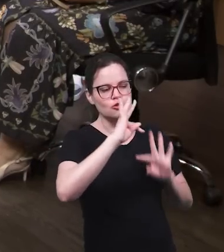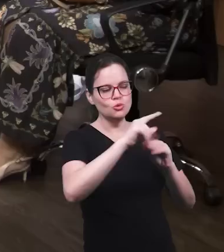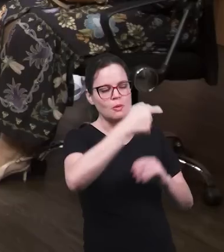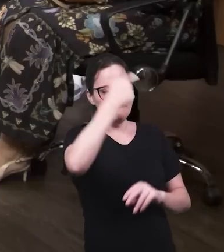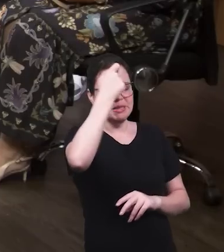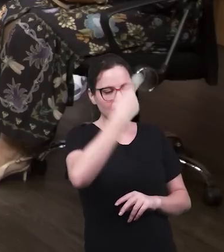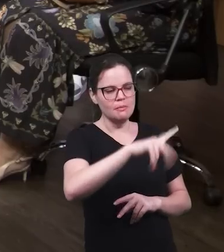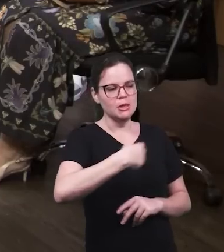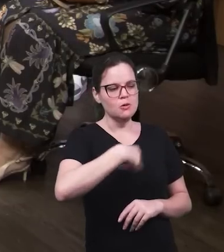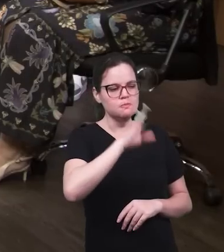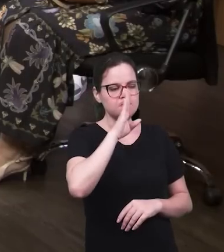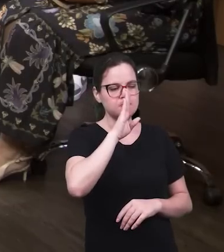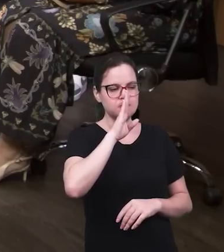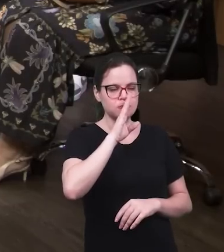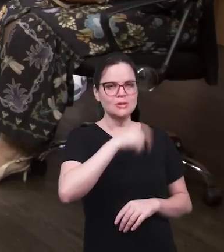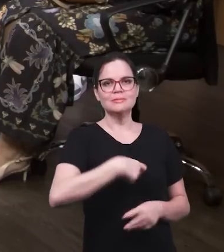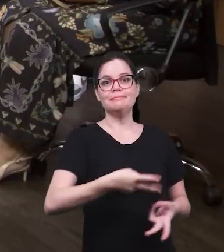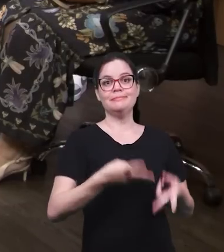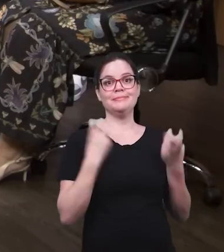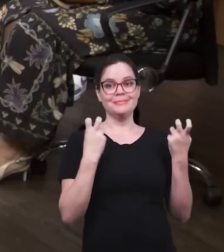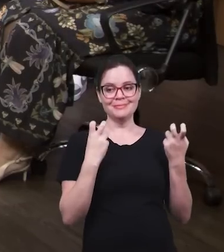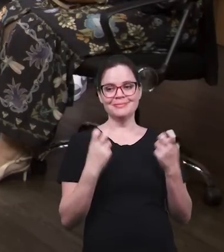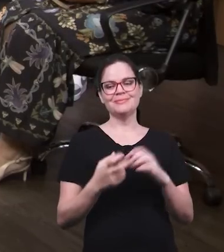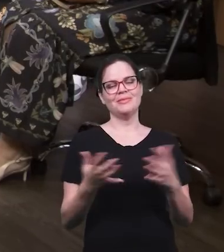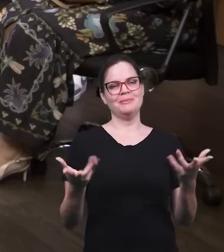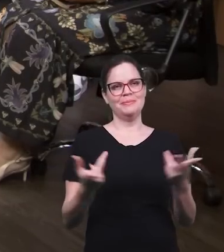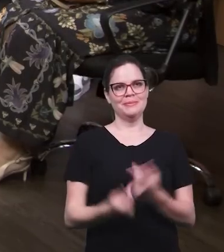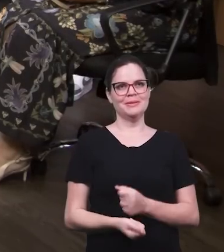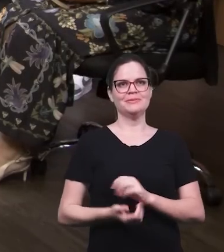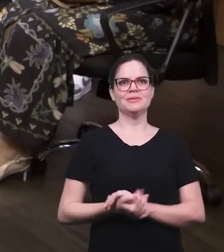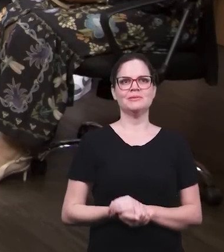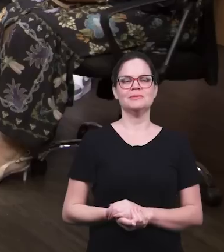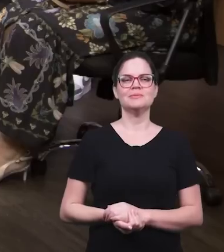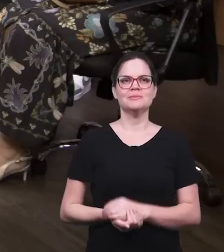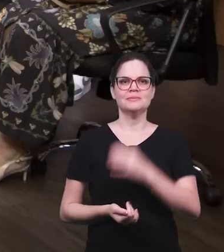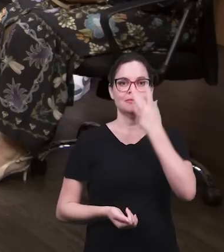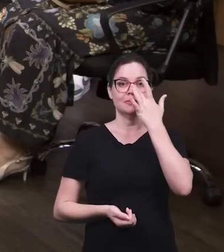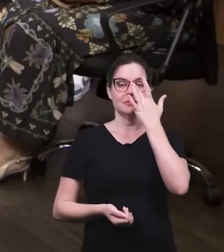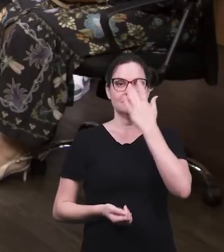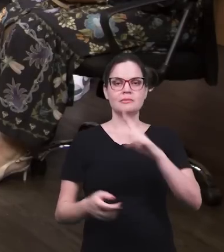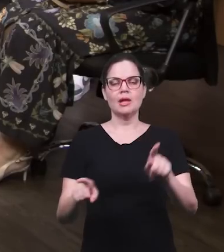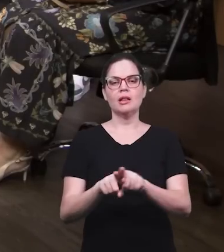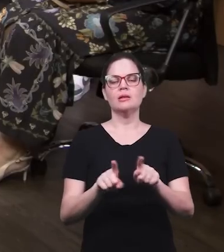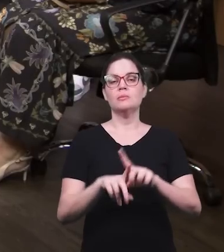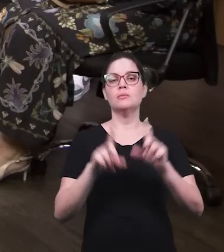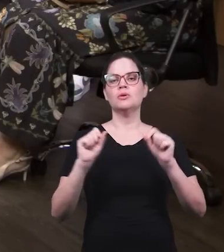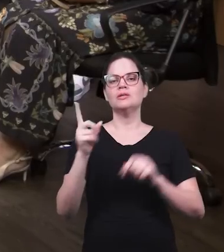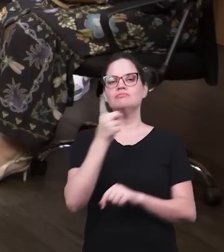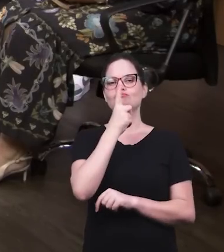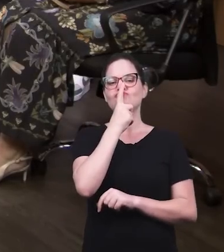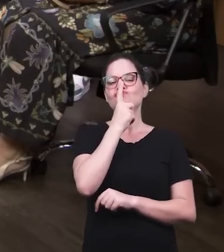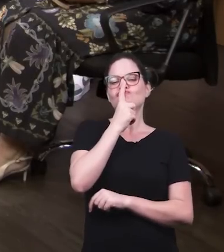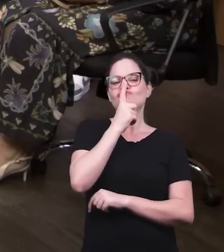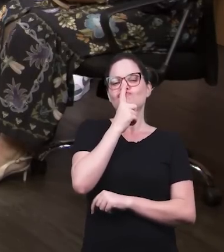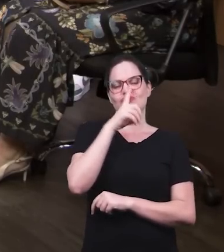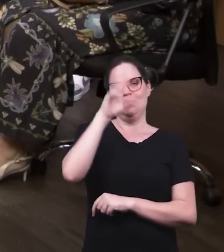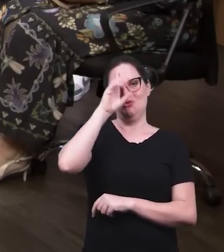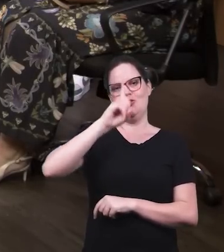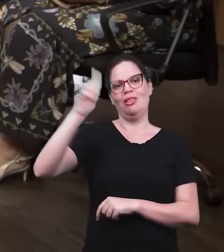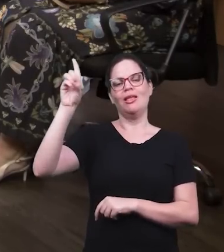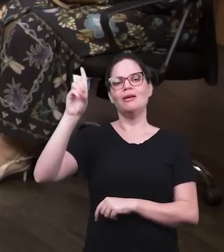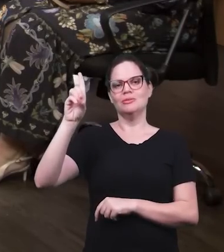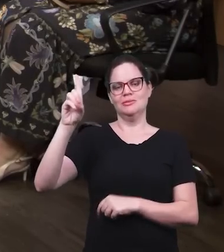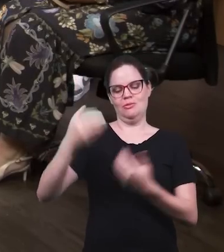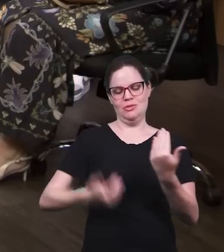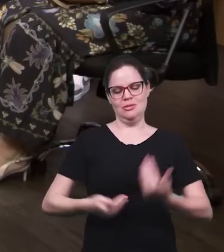falou. É maravilhoso, né? Há um aspecto também que é a intimidade do servo com